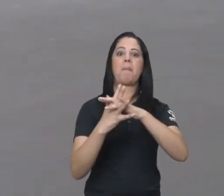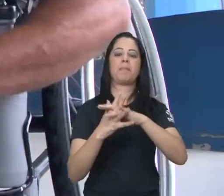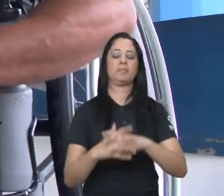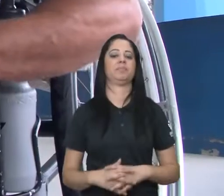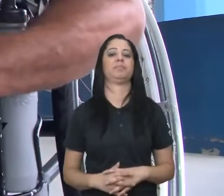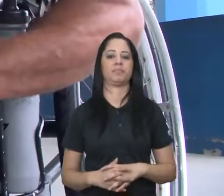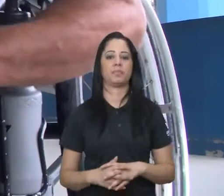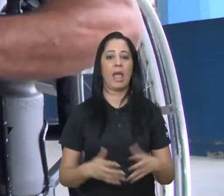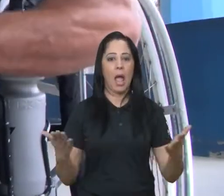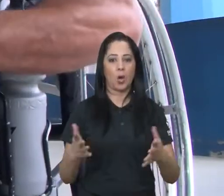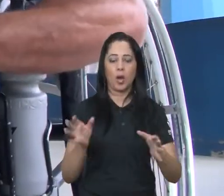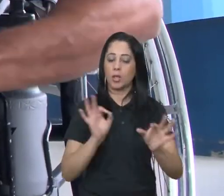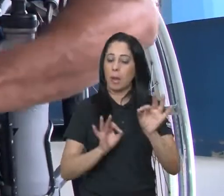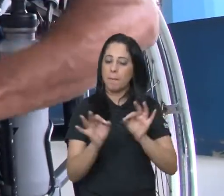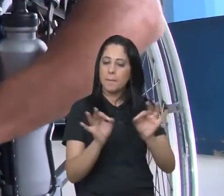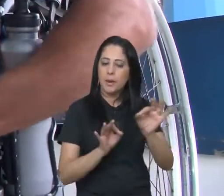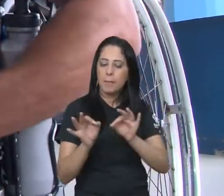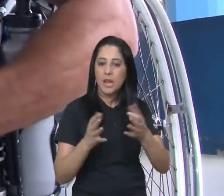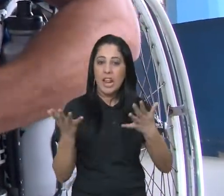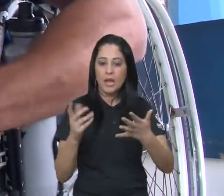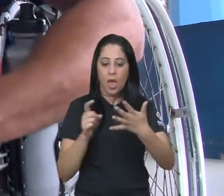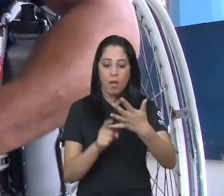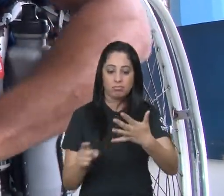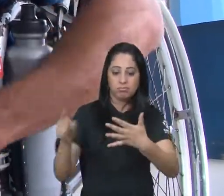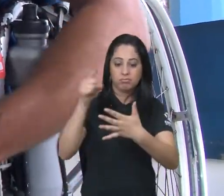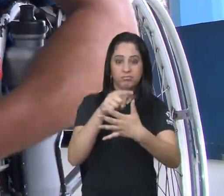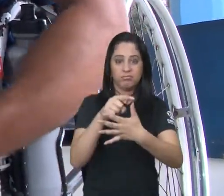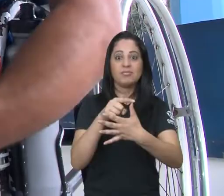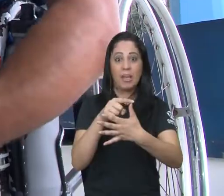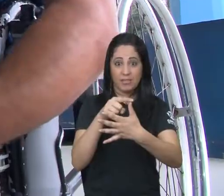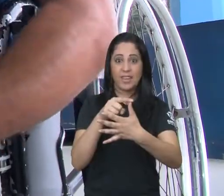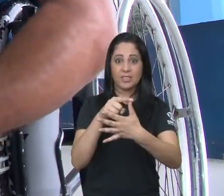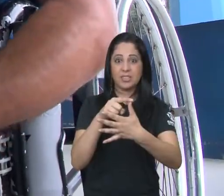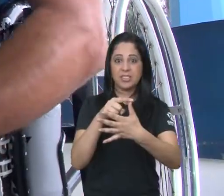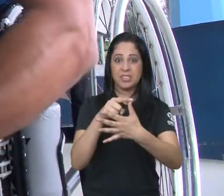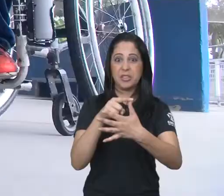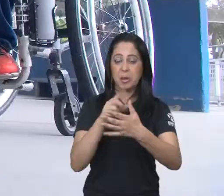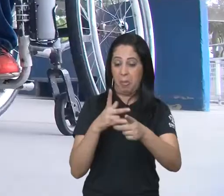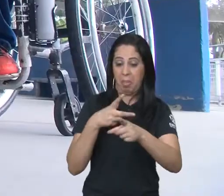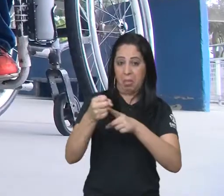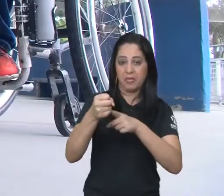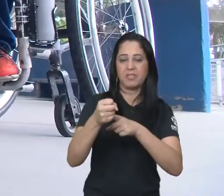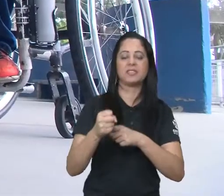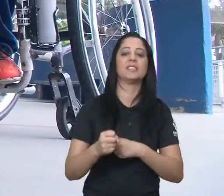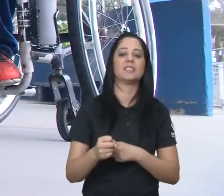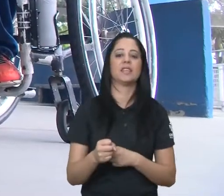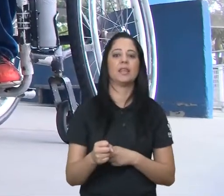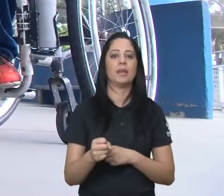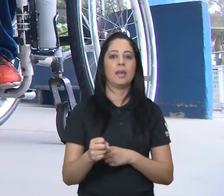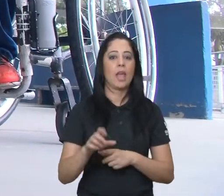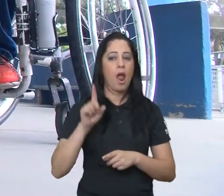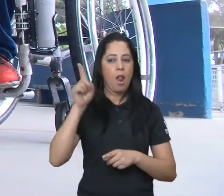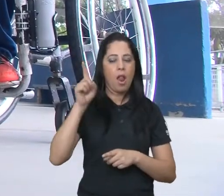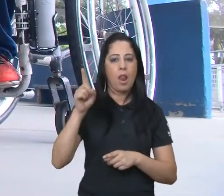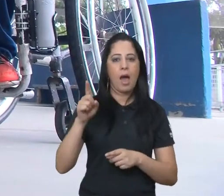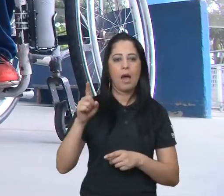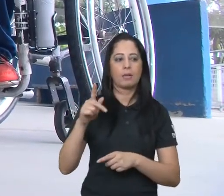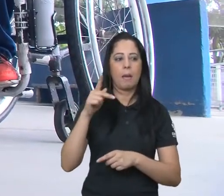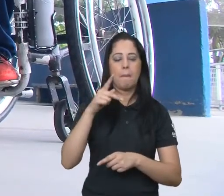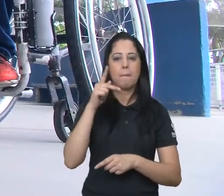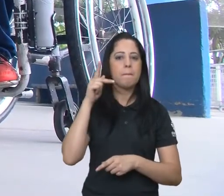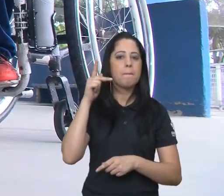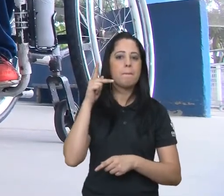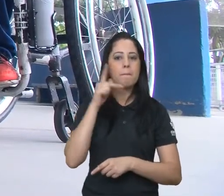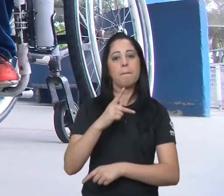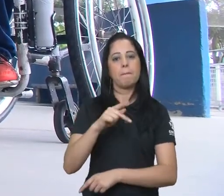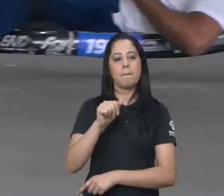ciclismo. Agora ele se prepara para ficar no top 5 do ranking nacional. A próxima etapa do circuito será em João